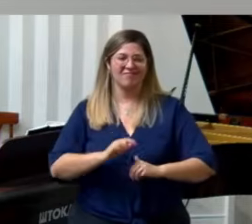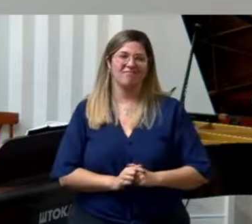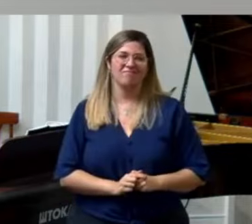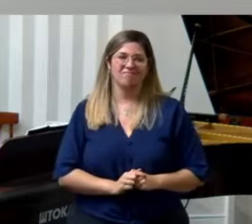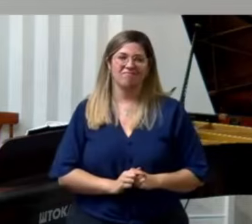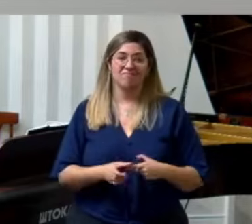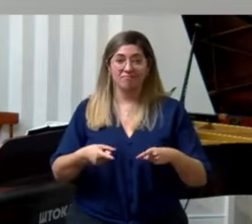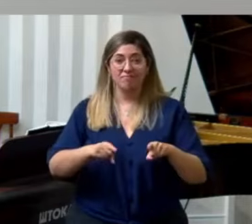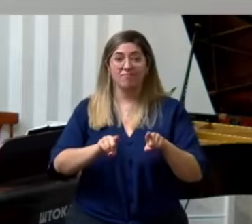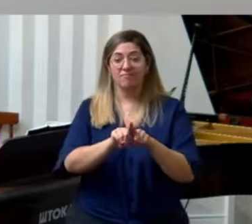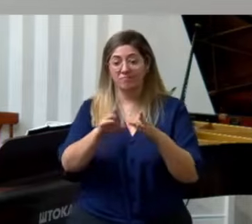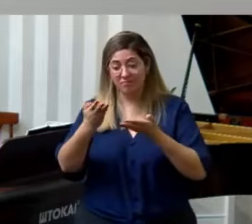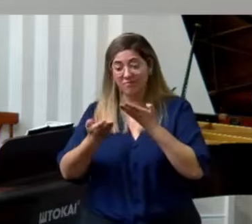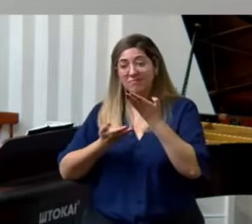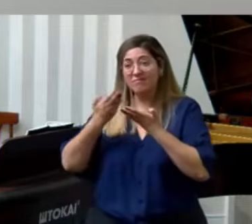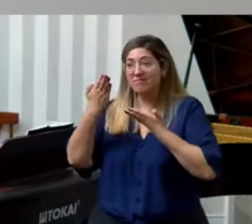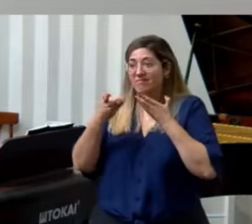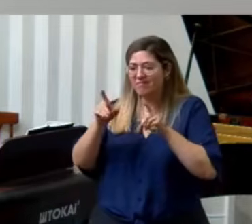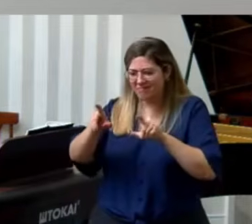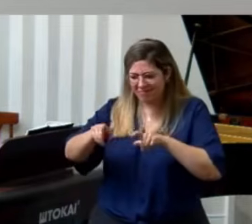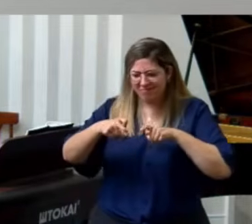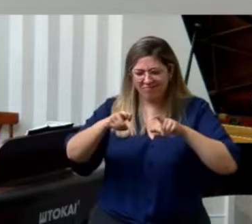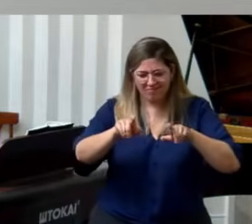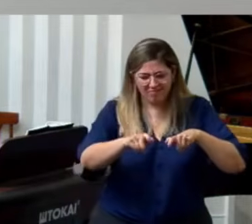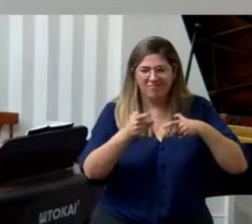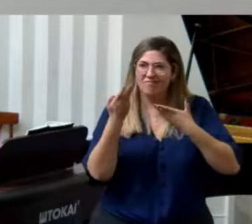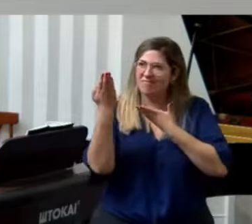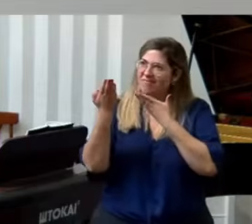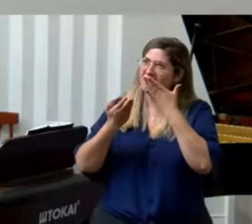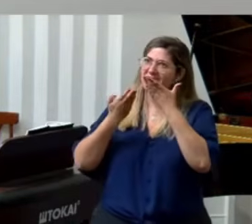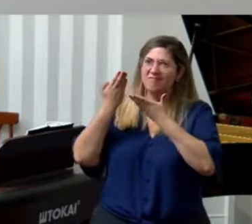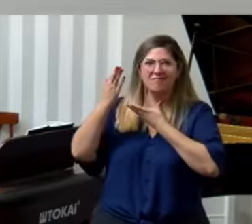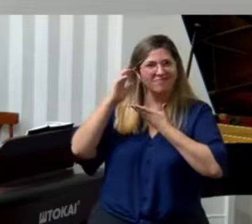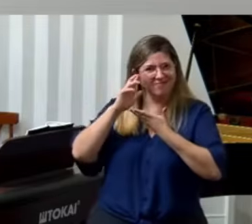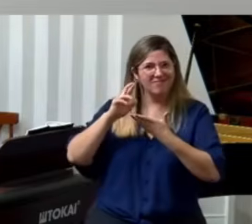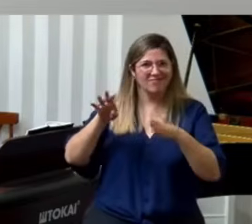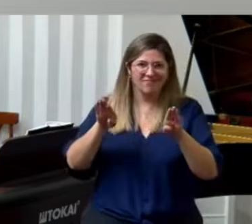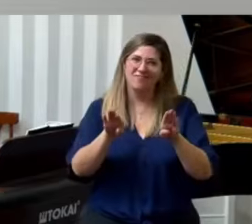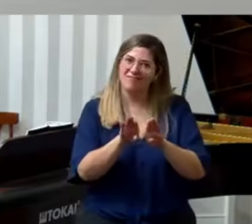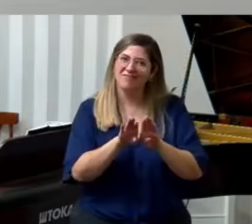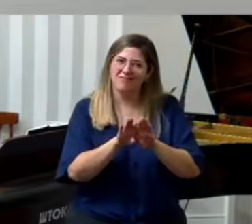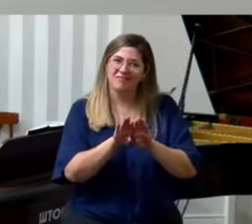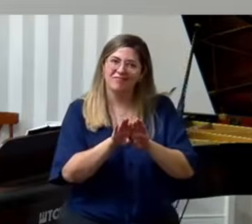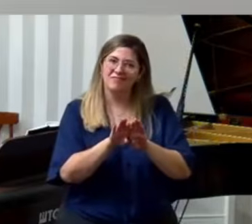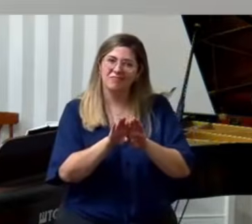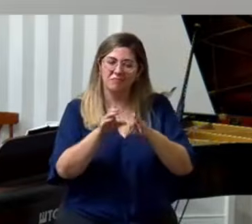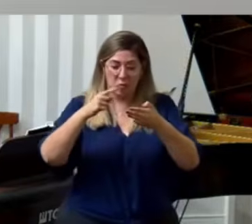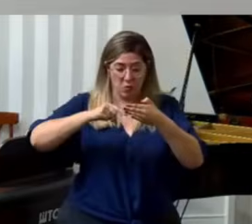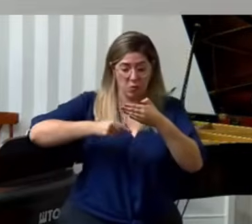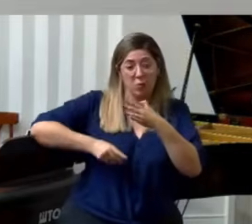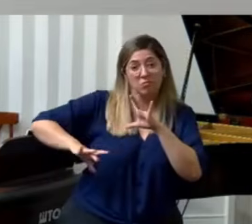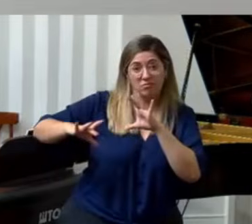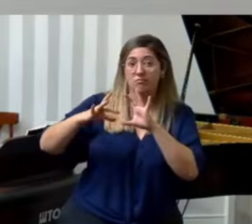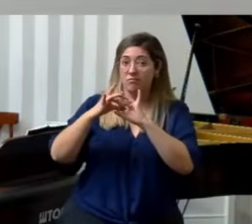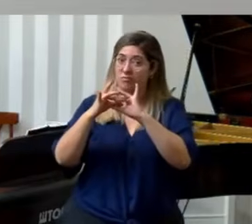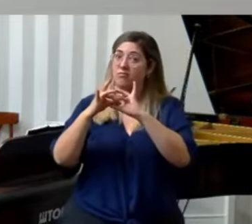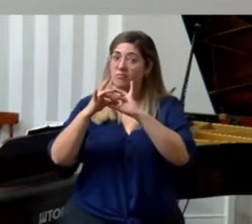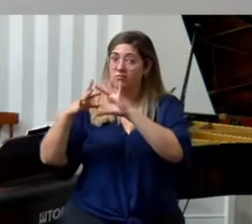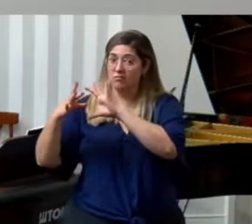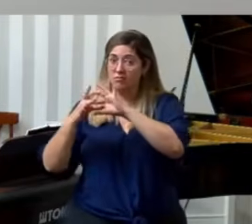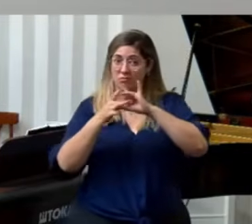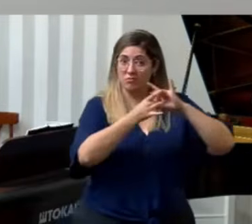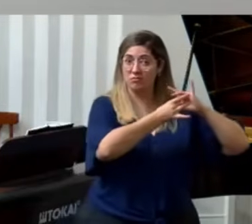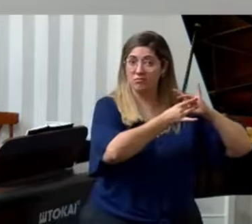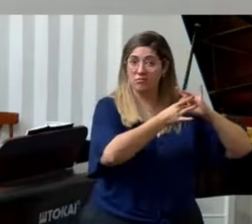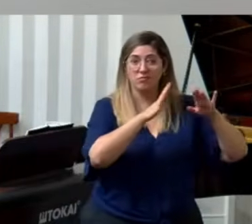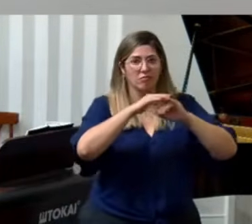de servir, este ato de cultivar, é um ato religioso, é um ato de profundo significado religioso, que alguém que